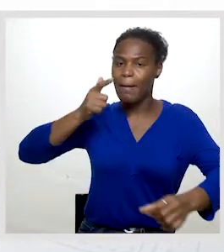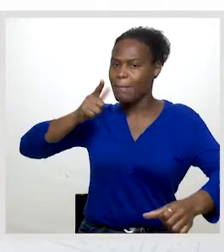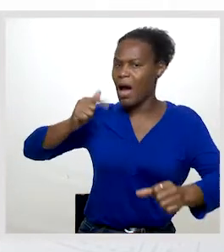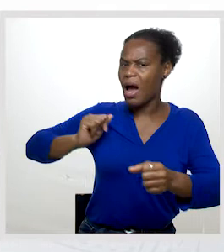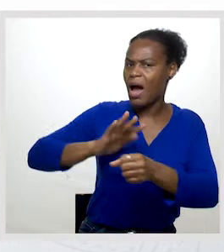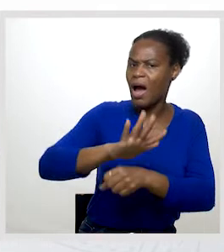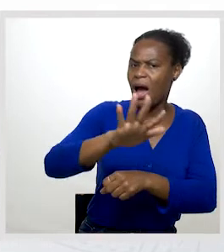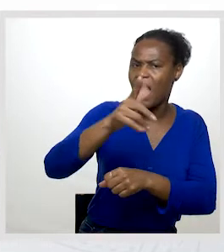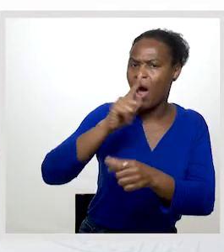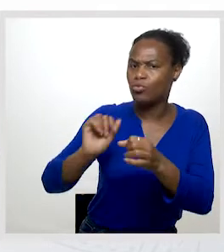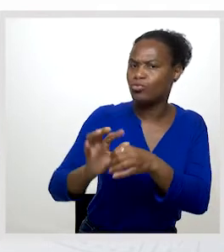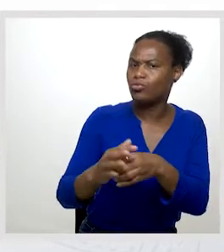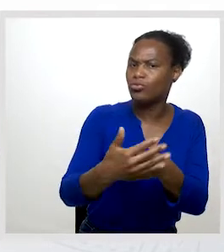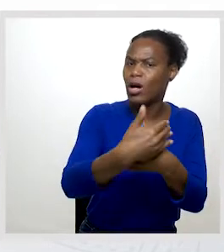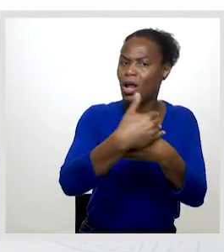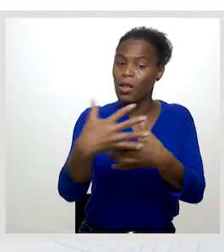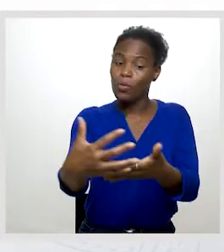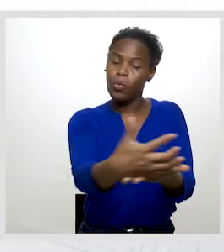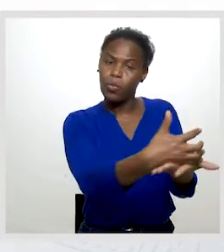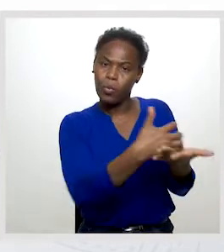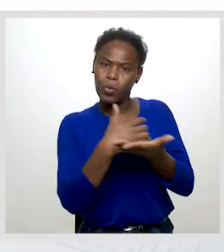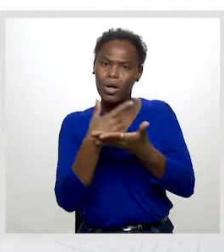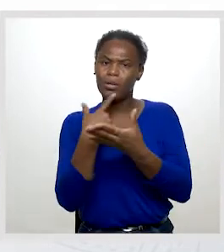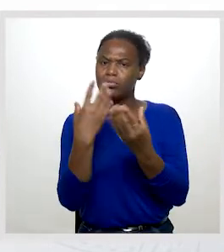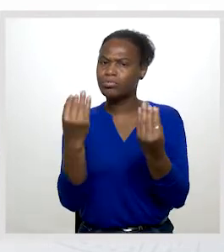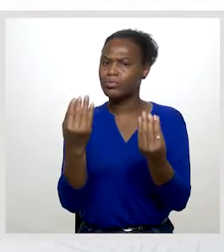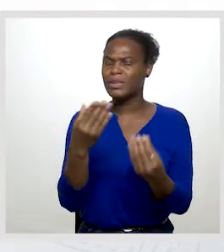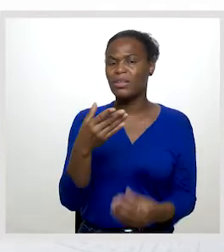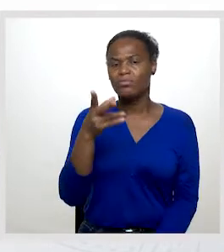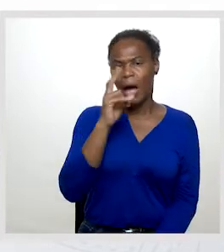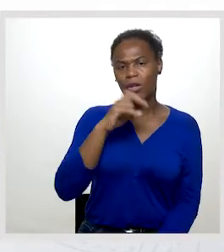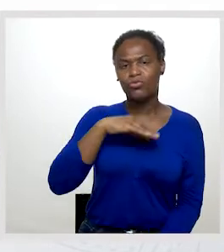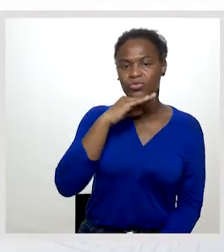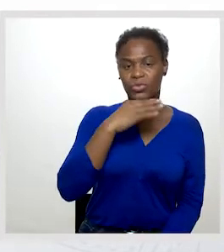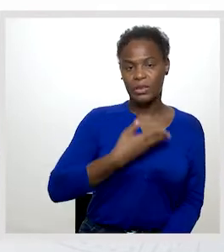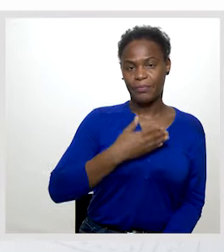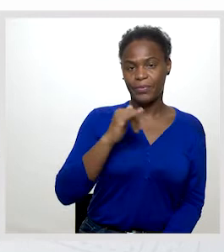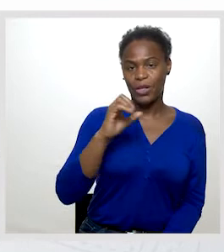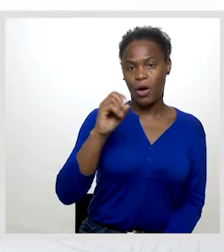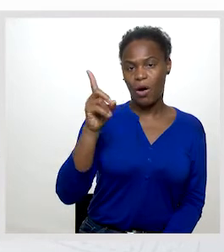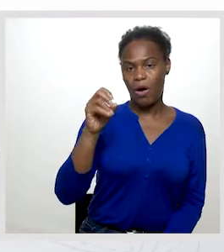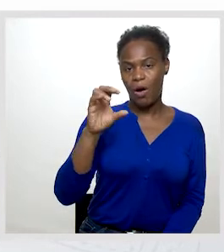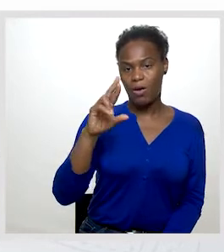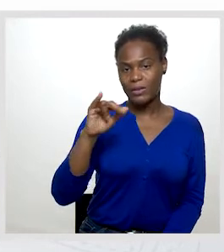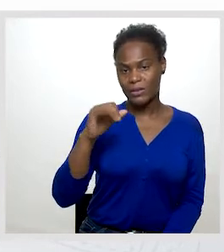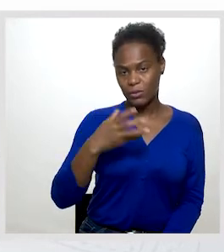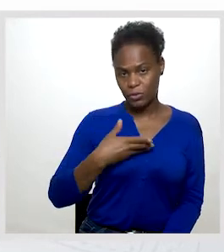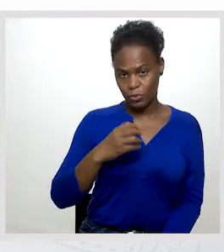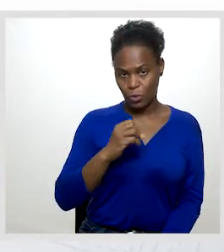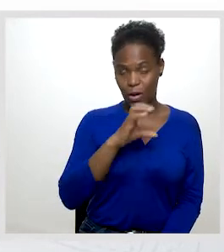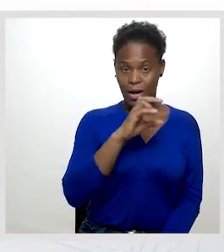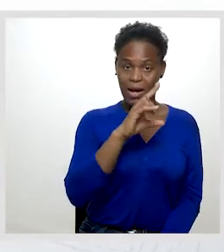os oceanos, arrastando consigo grande parte de dióxido de carbono. Todos nós